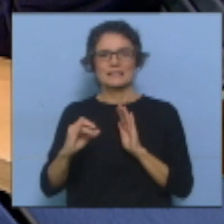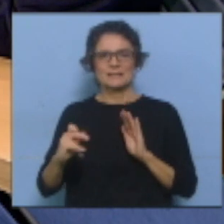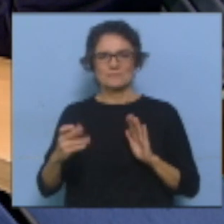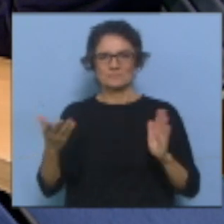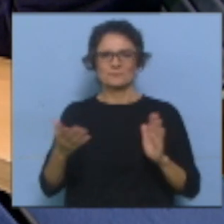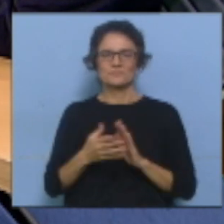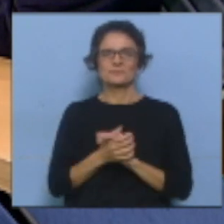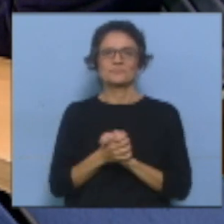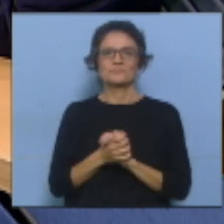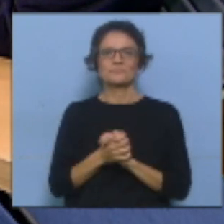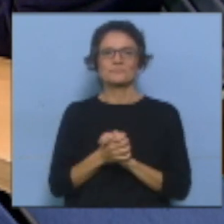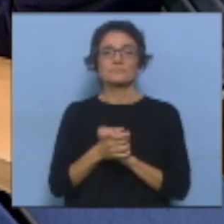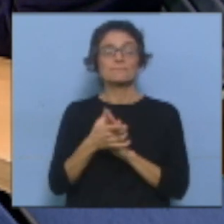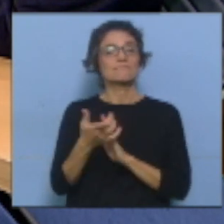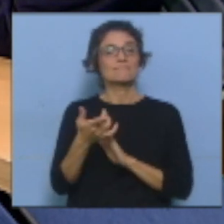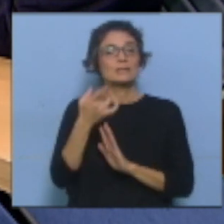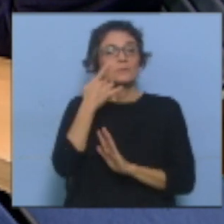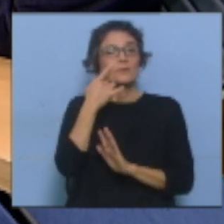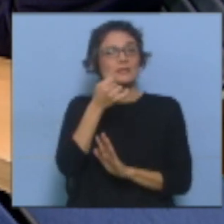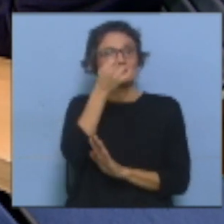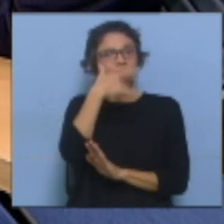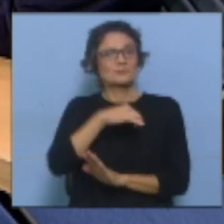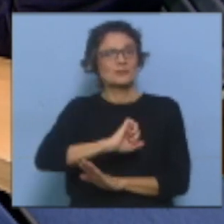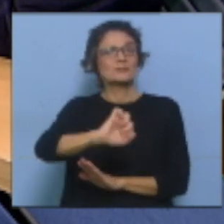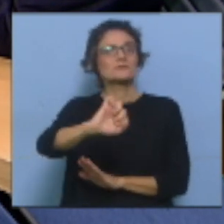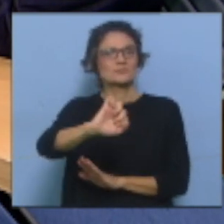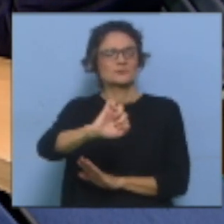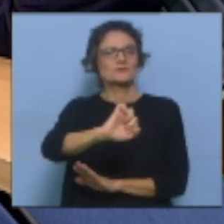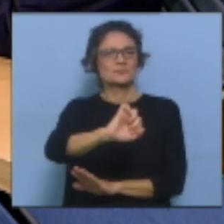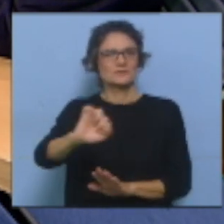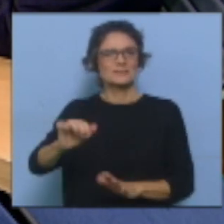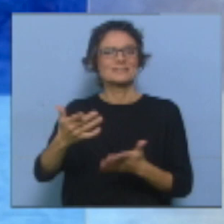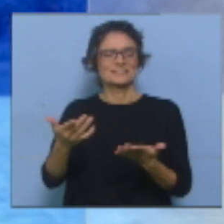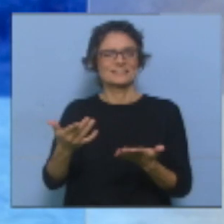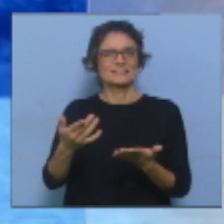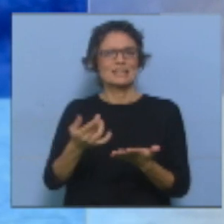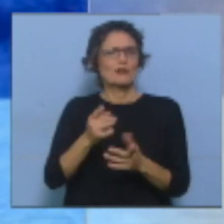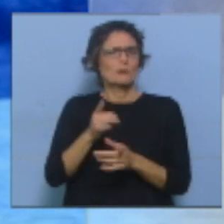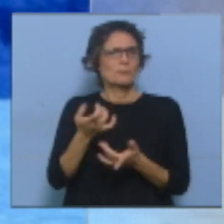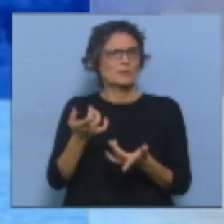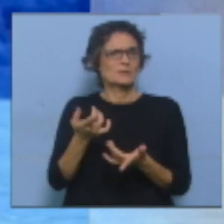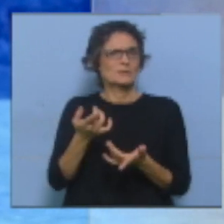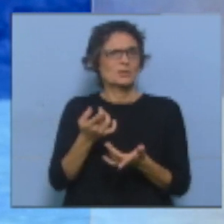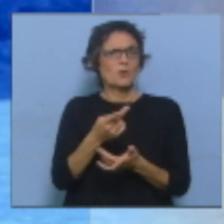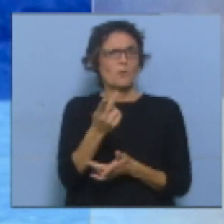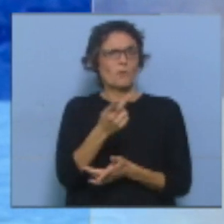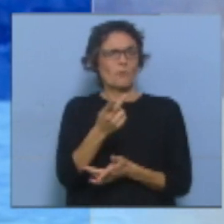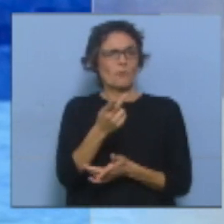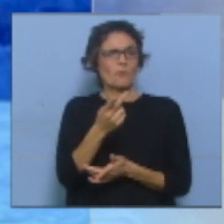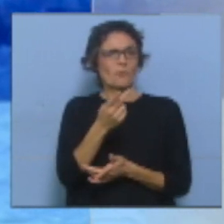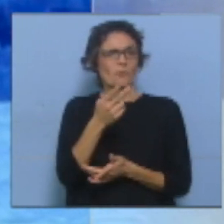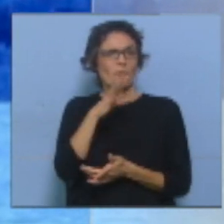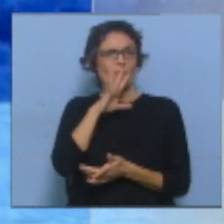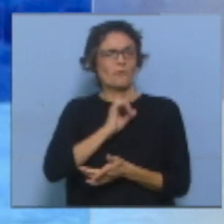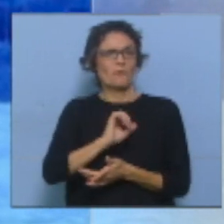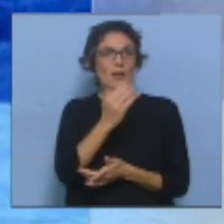nós. Que é sobretudo para conhecermos a vossa história e que ia começar se calhar pelos dois filhos gêmeos.